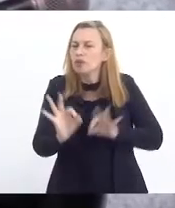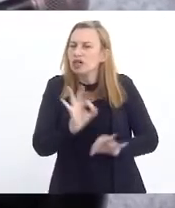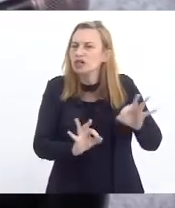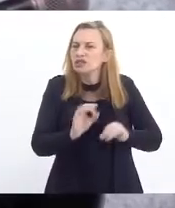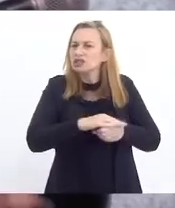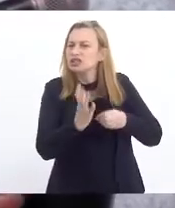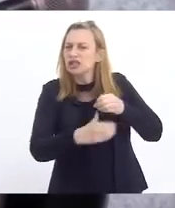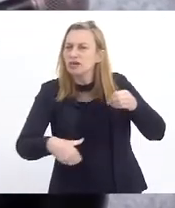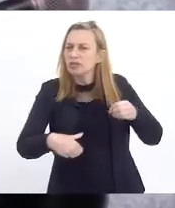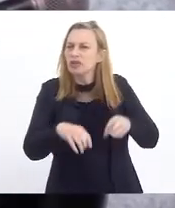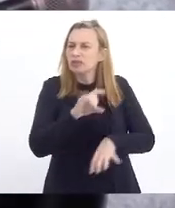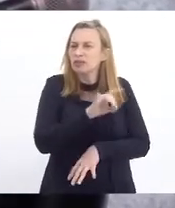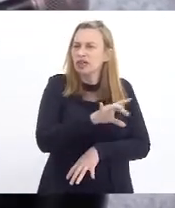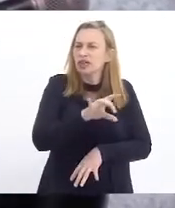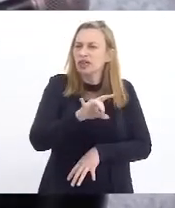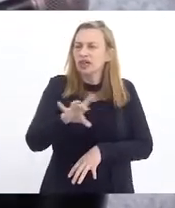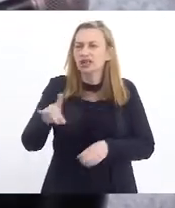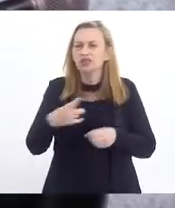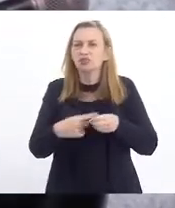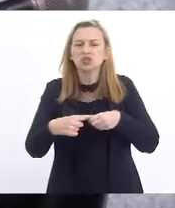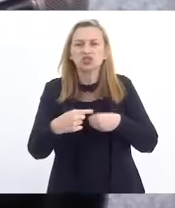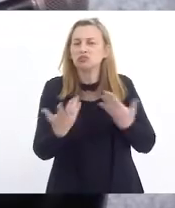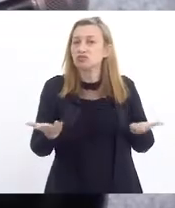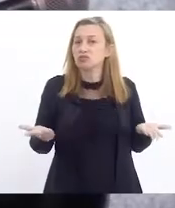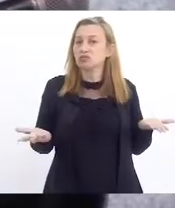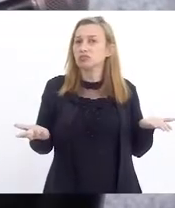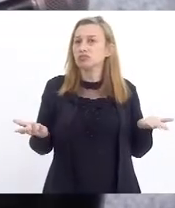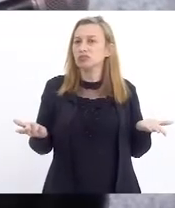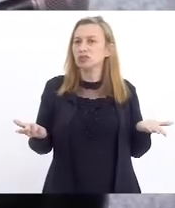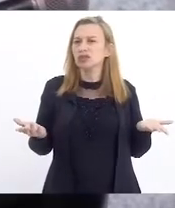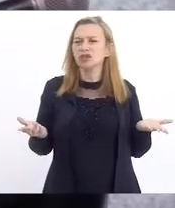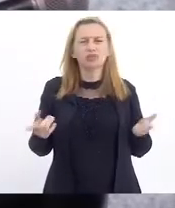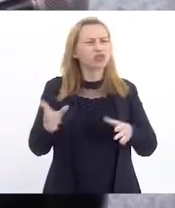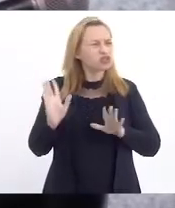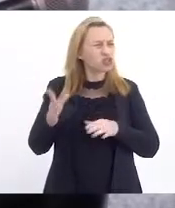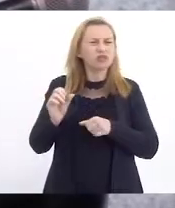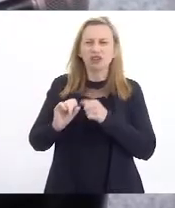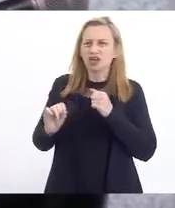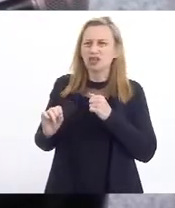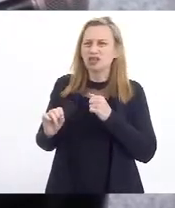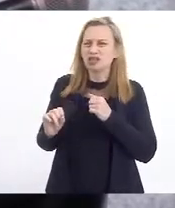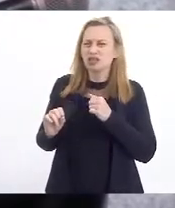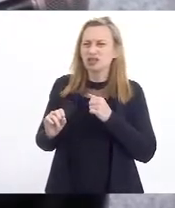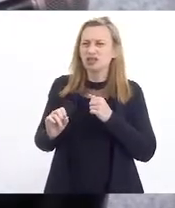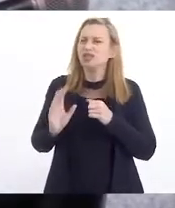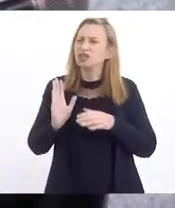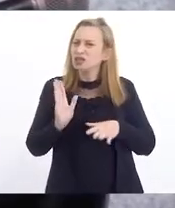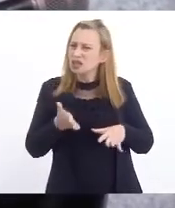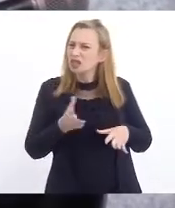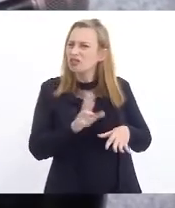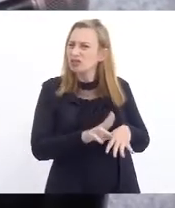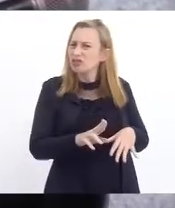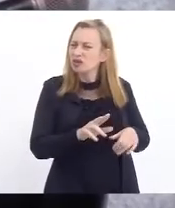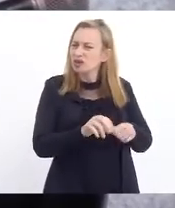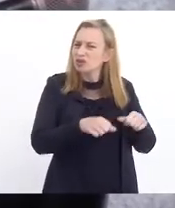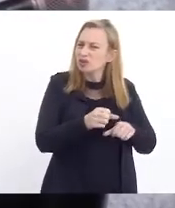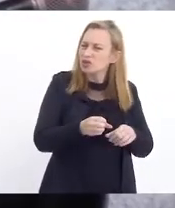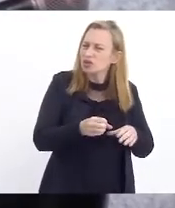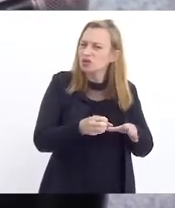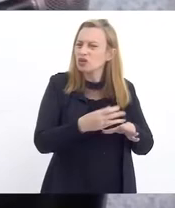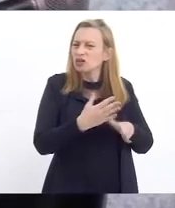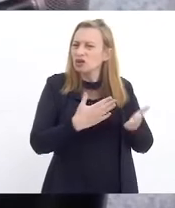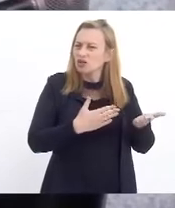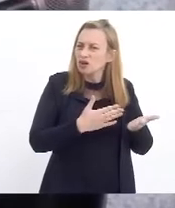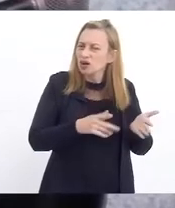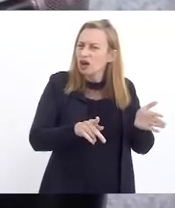água e esgoto para cada um dos municípios. Mas acabou de ser feito, teve resolução do Conselho Deliberativo aprovando.